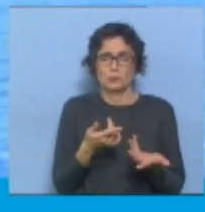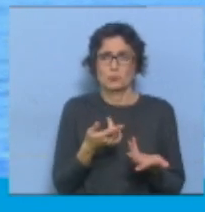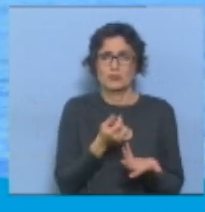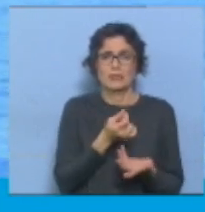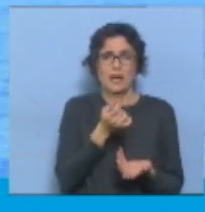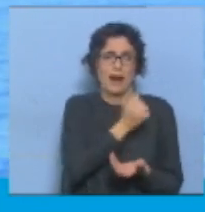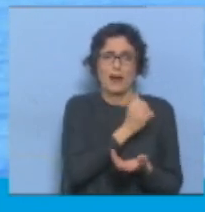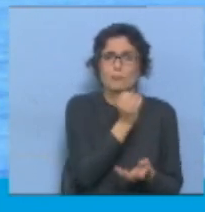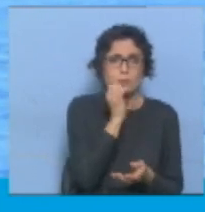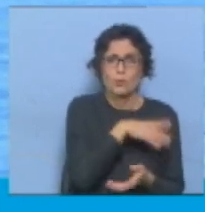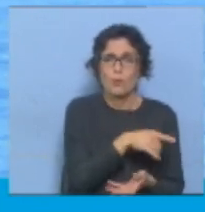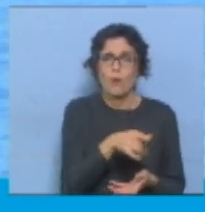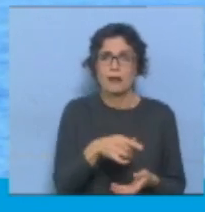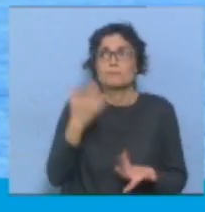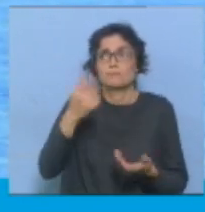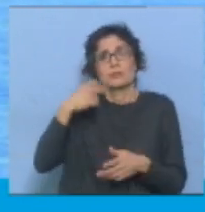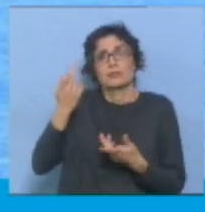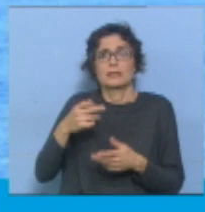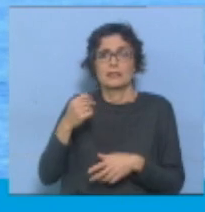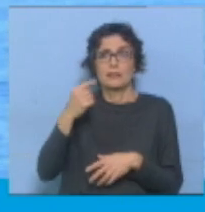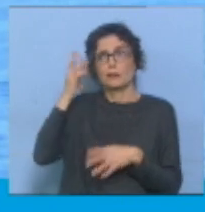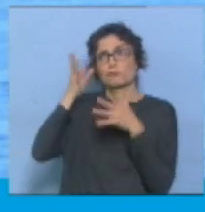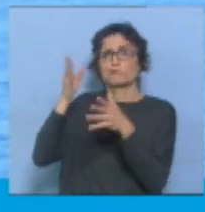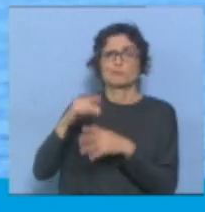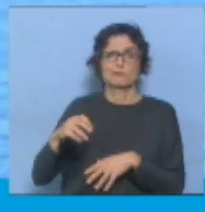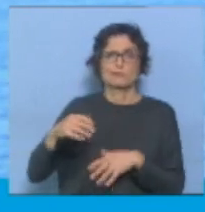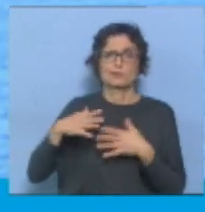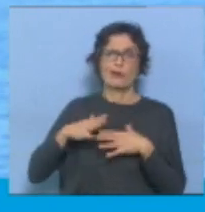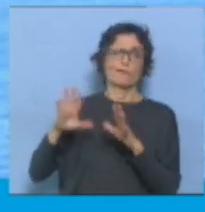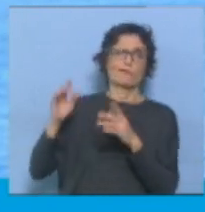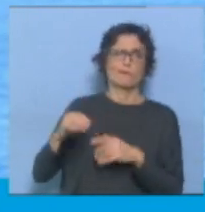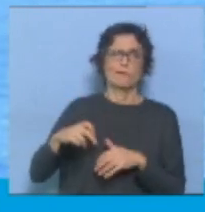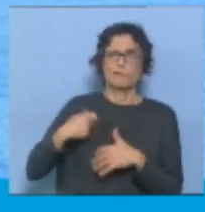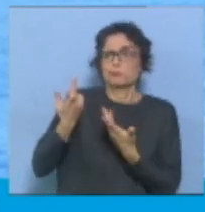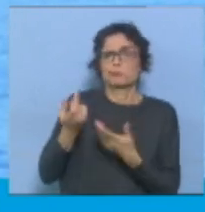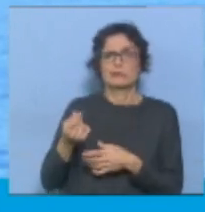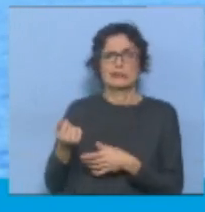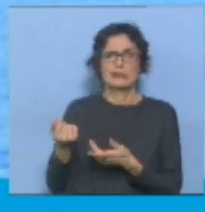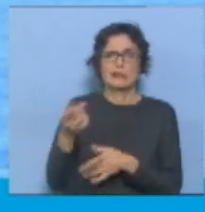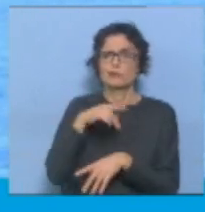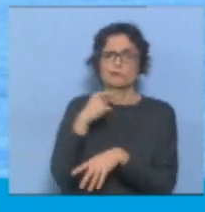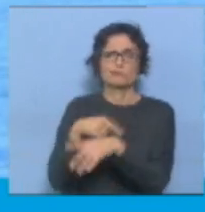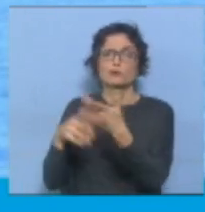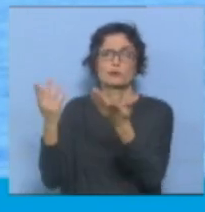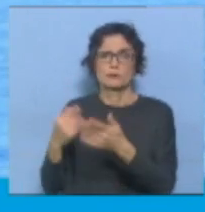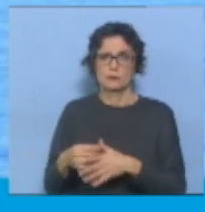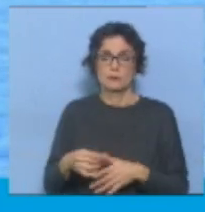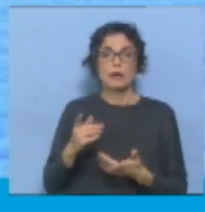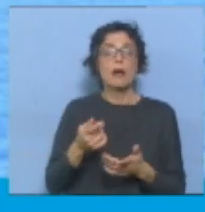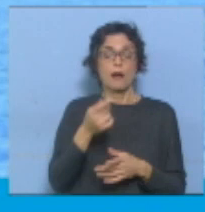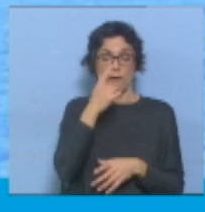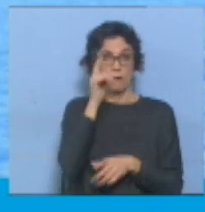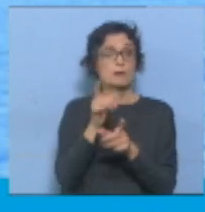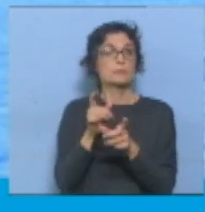seus carros, com as suas melhores férias possíveis. Ora, essas pessoas, por mais piedosas, entre aspas,